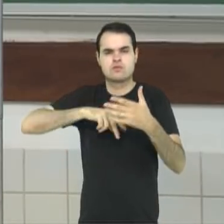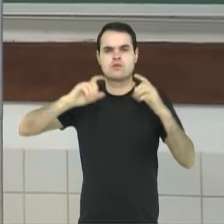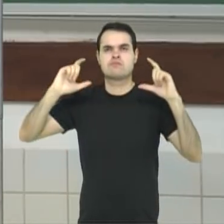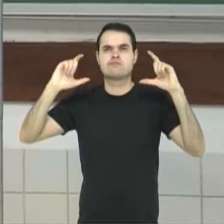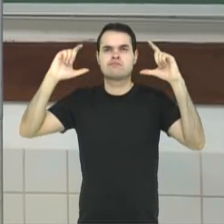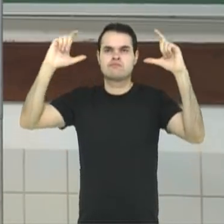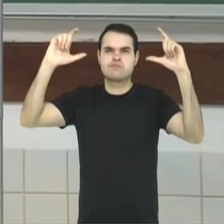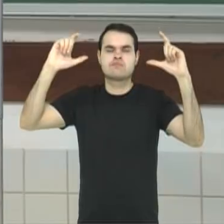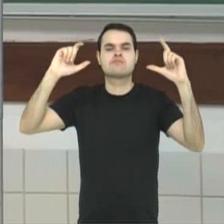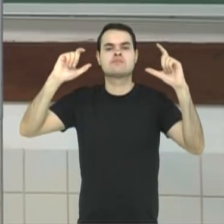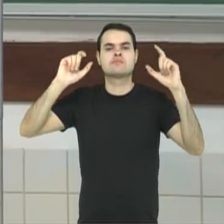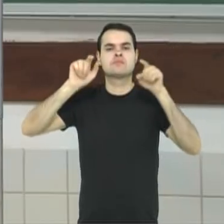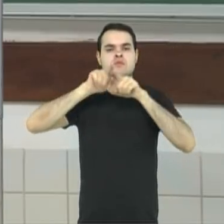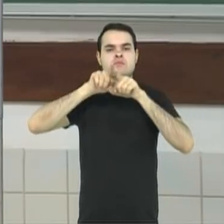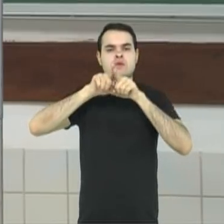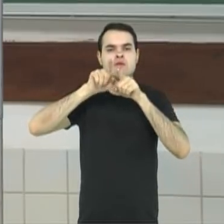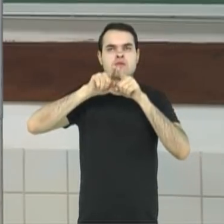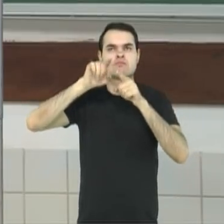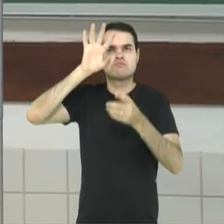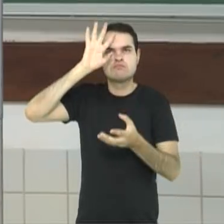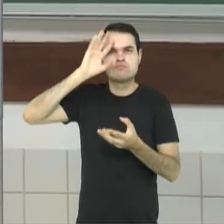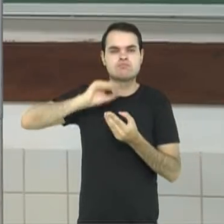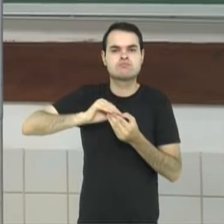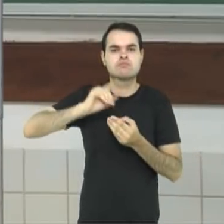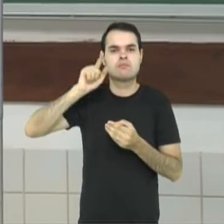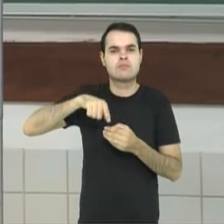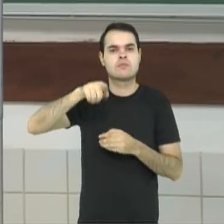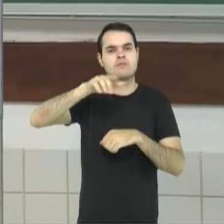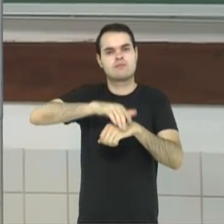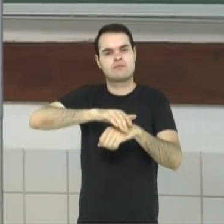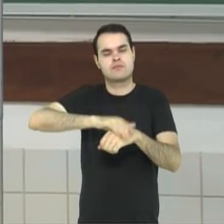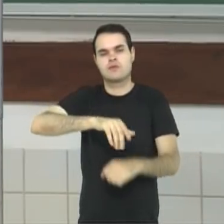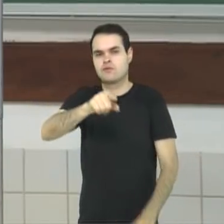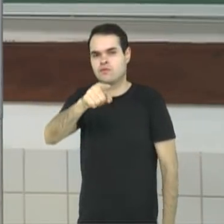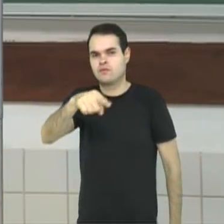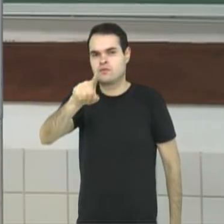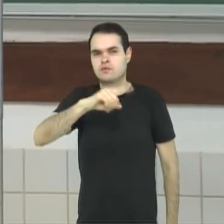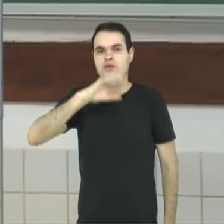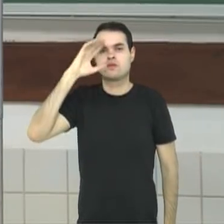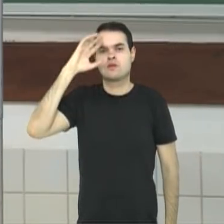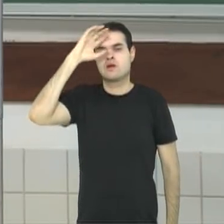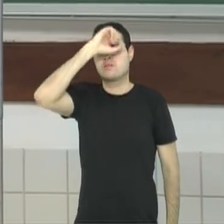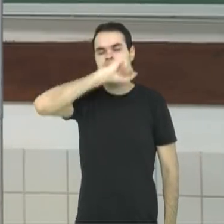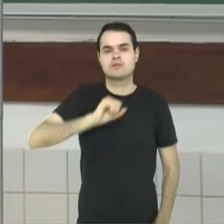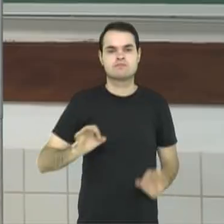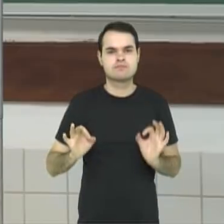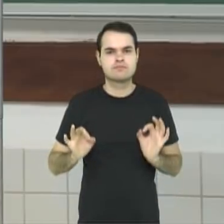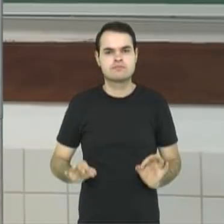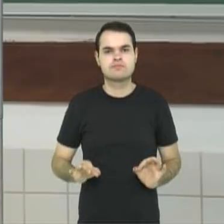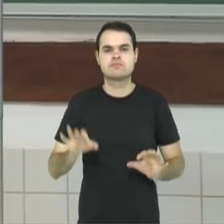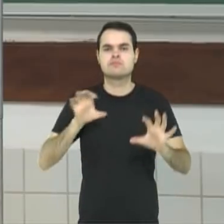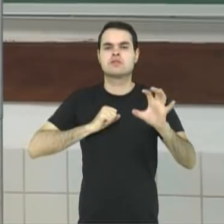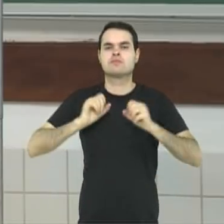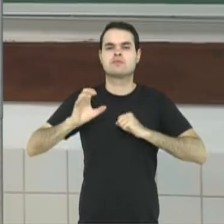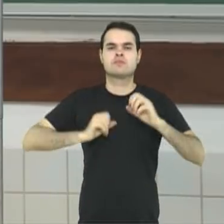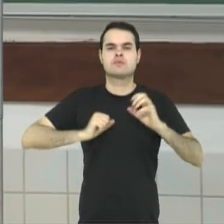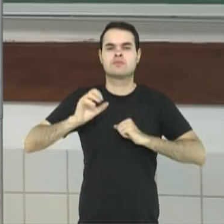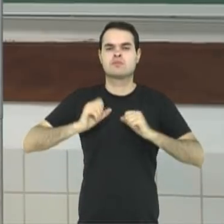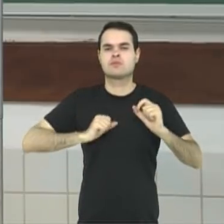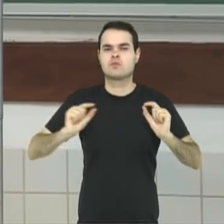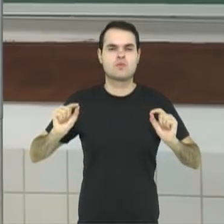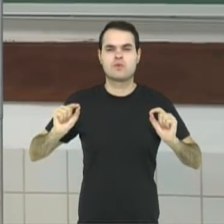de interpretação, é o que faz com que vocês aprendam, né? É o que faz com que vocês absorvam os conhecimentos, façam